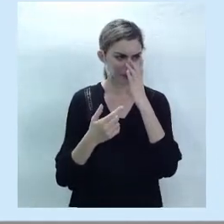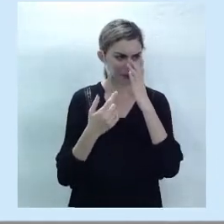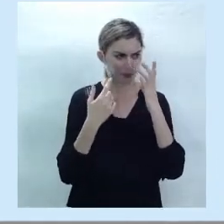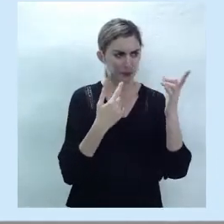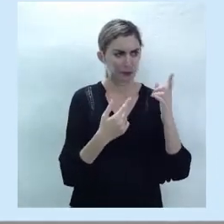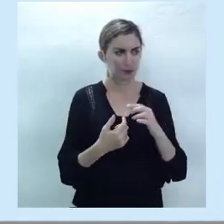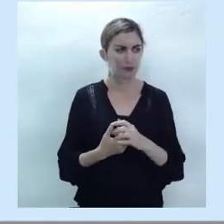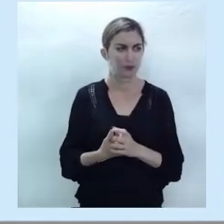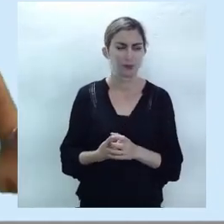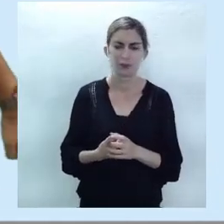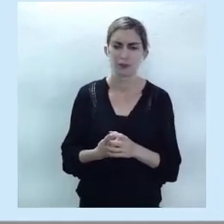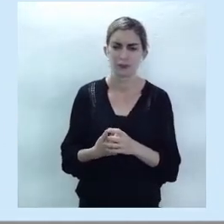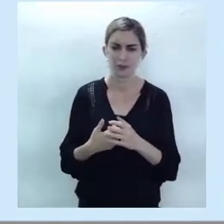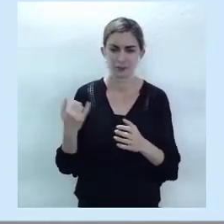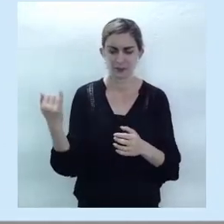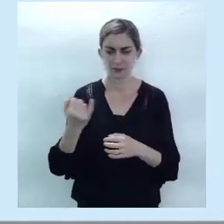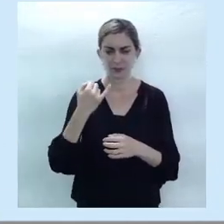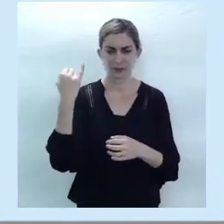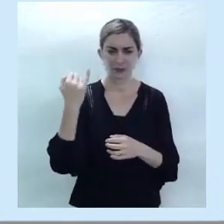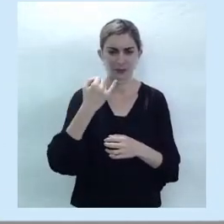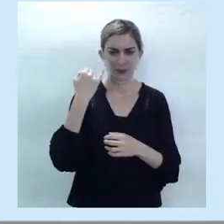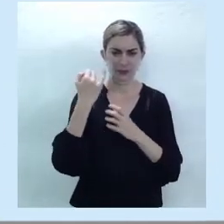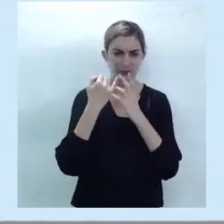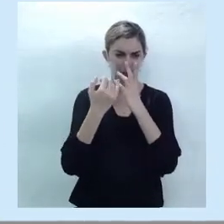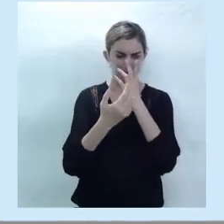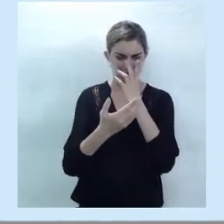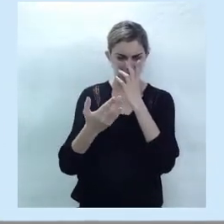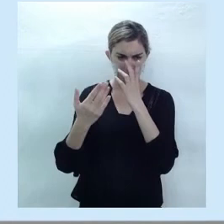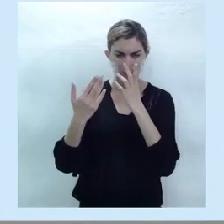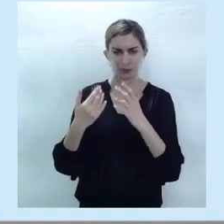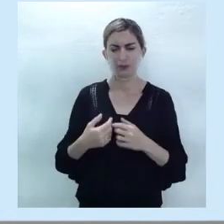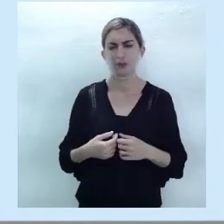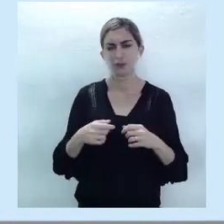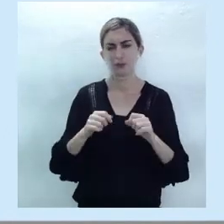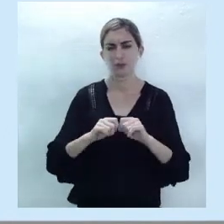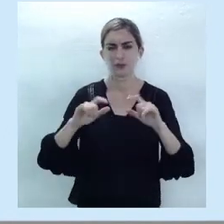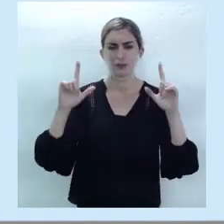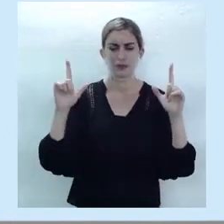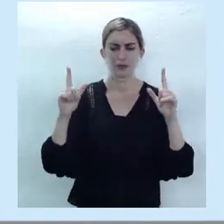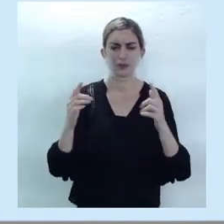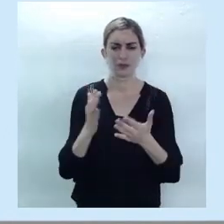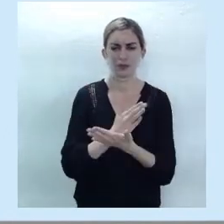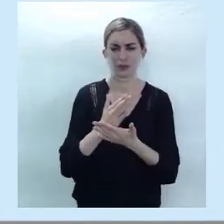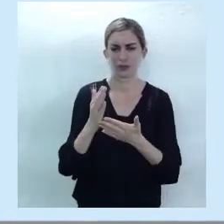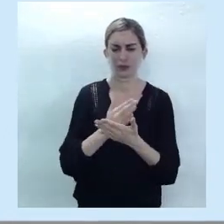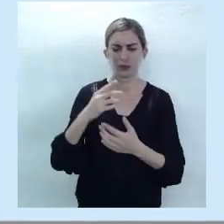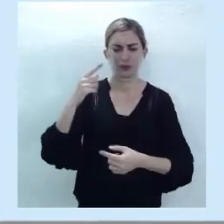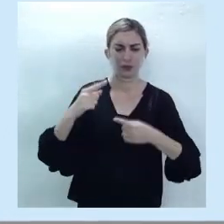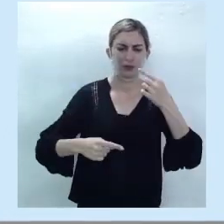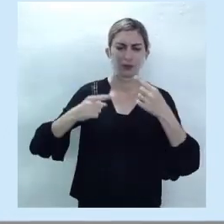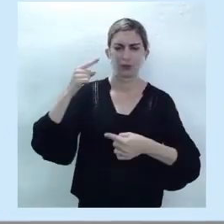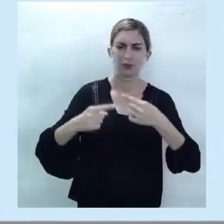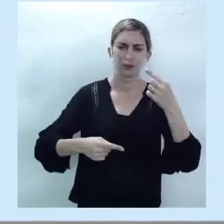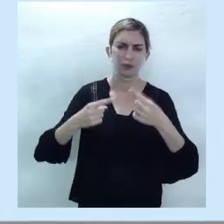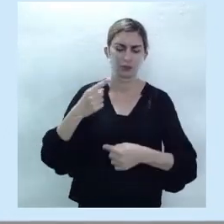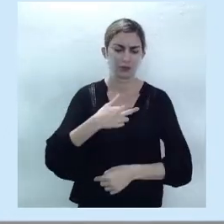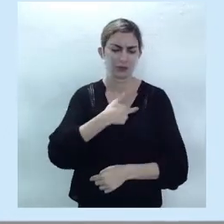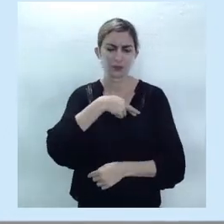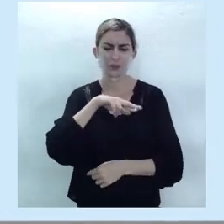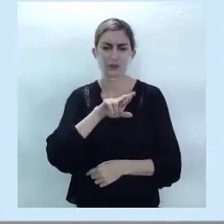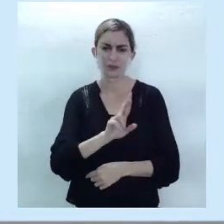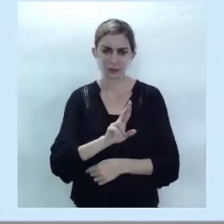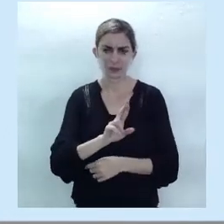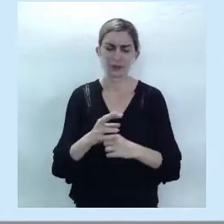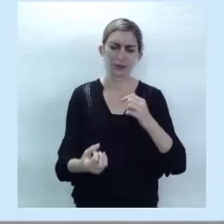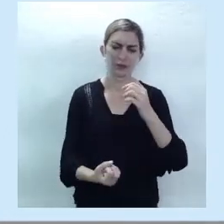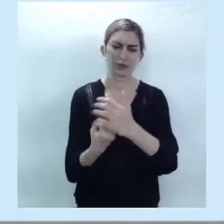Olhe para a tela, uma questão importantíssima. Na tela nós temos aqui alguns conflitos